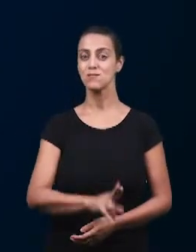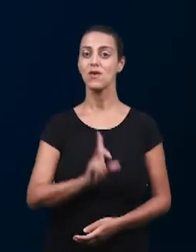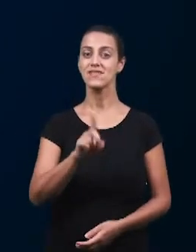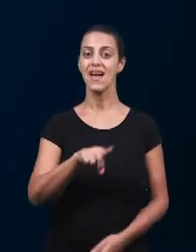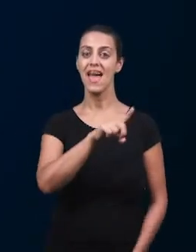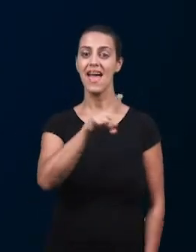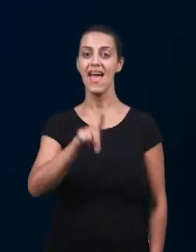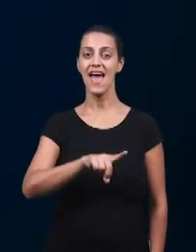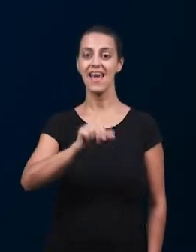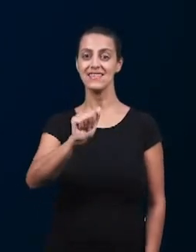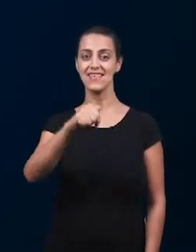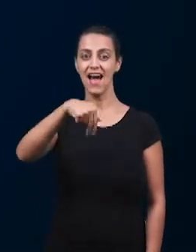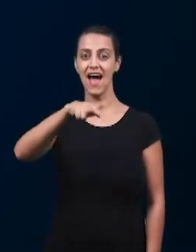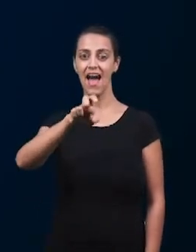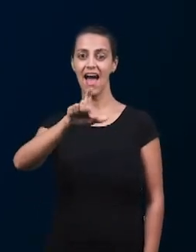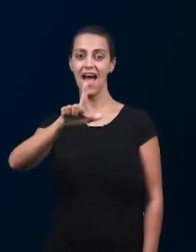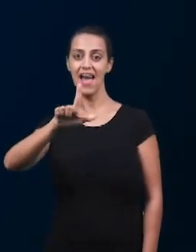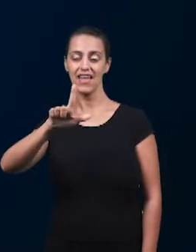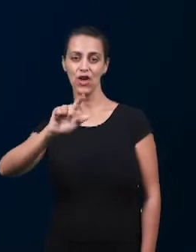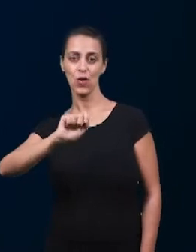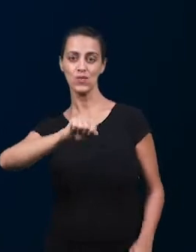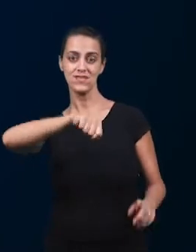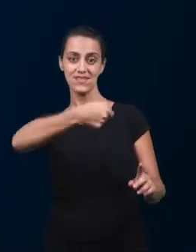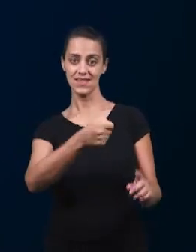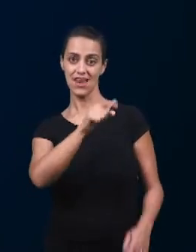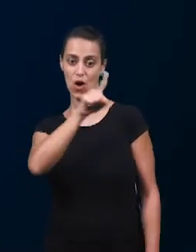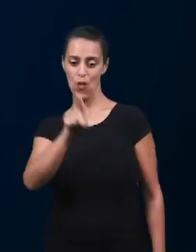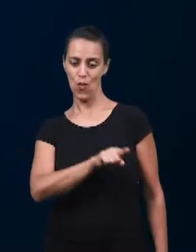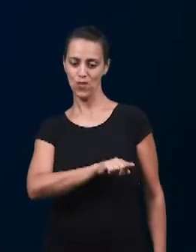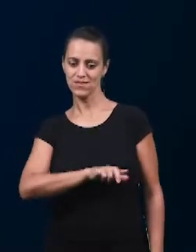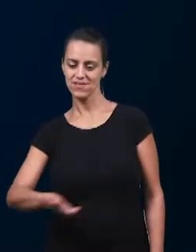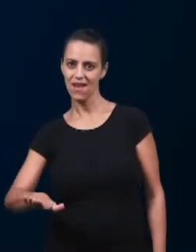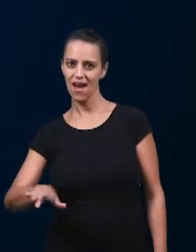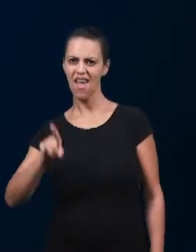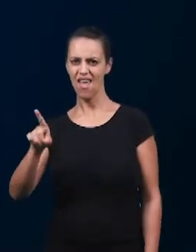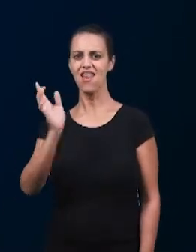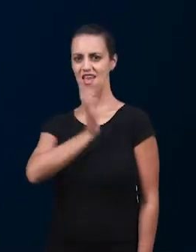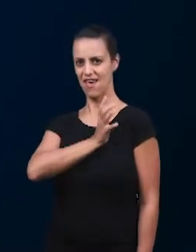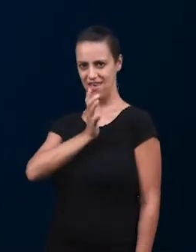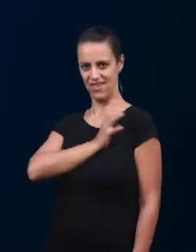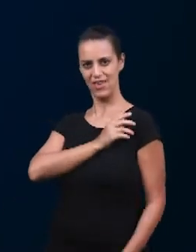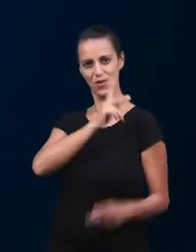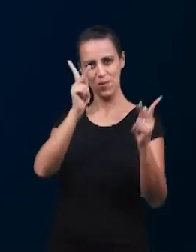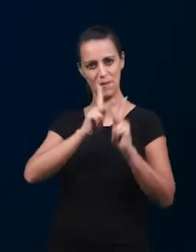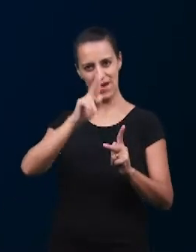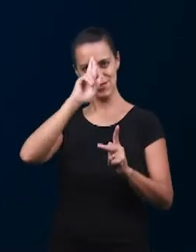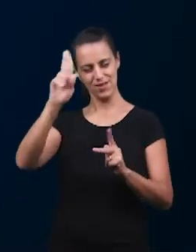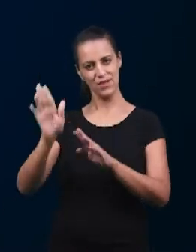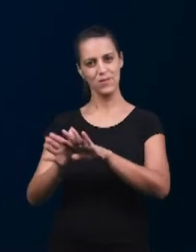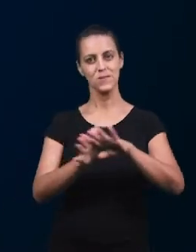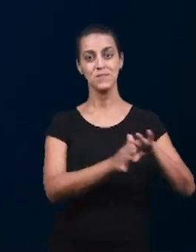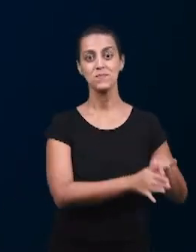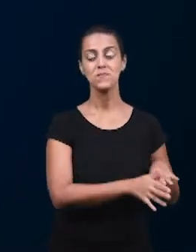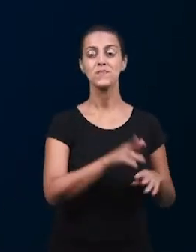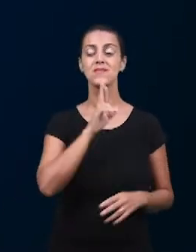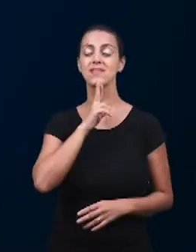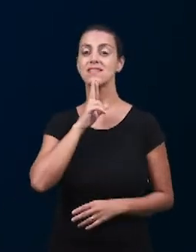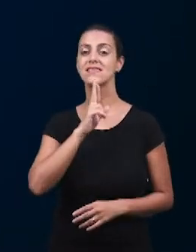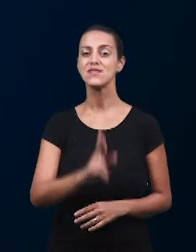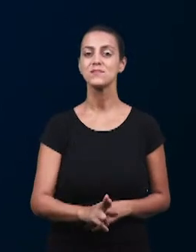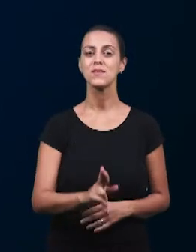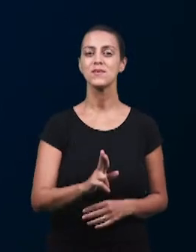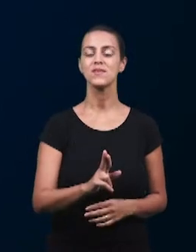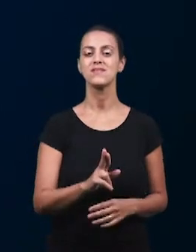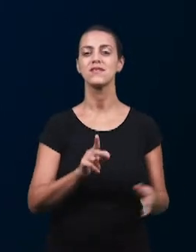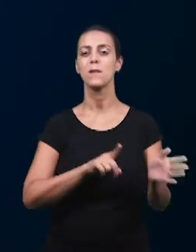A resposta é Zaqueu. Era um homem publicano e rico. A paz do Senhor. E a resposta